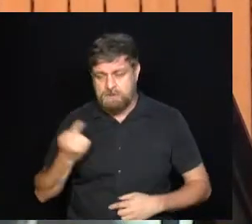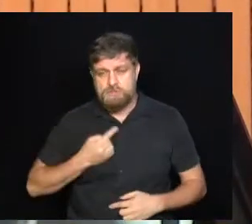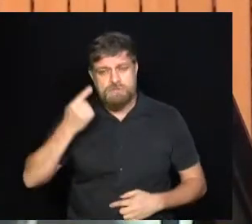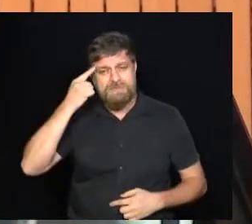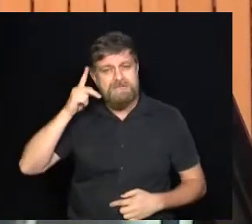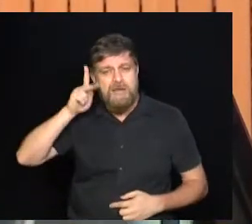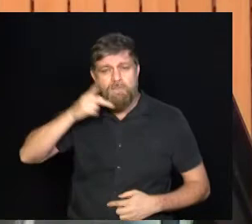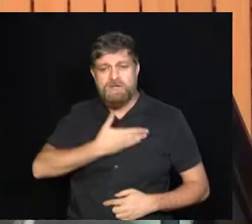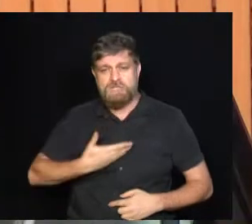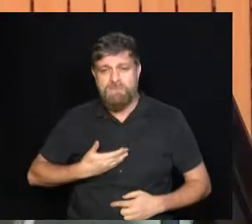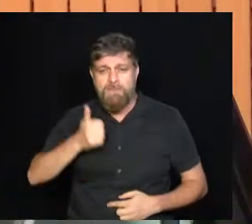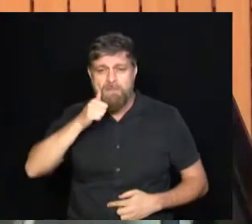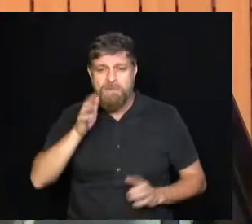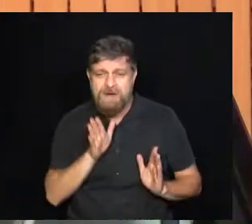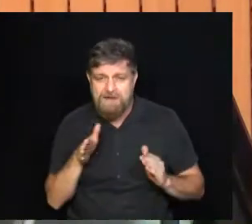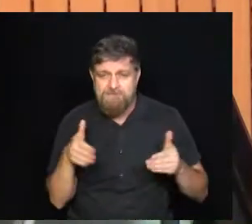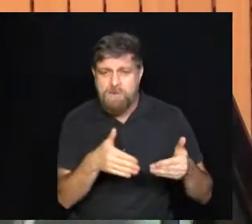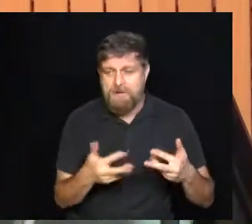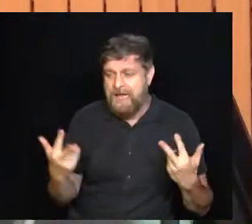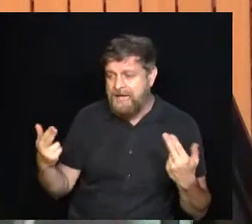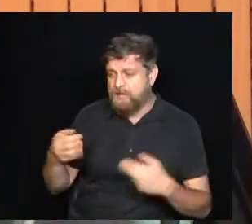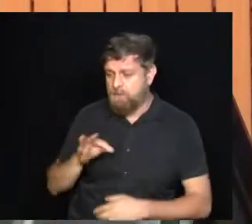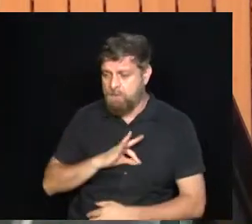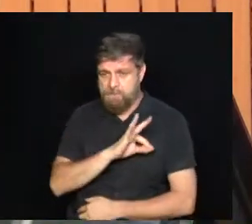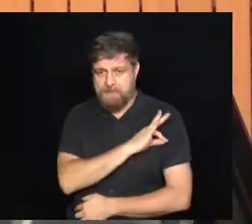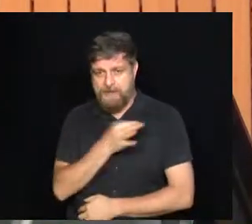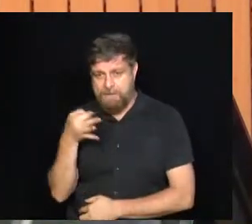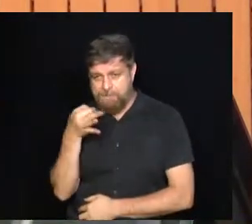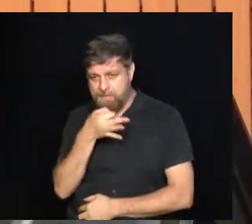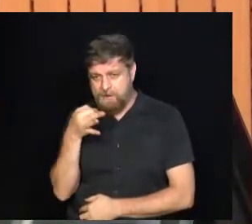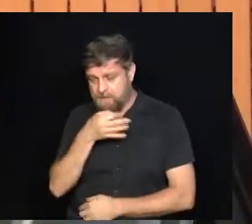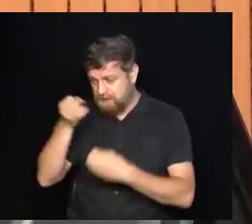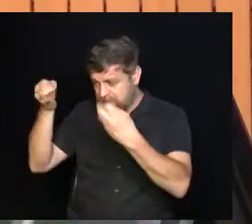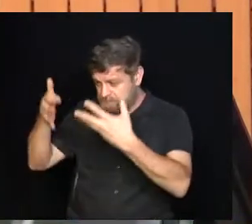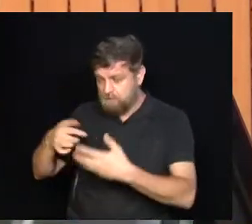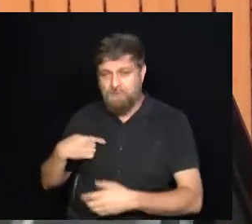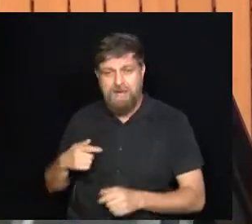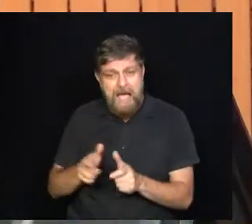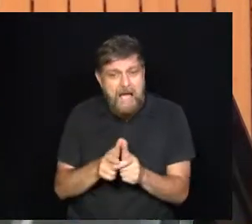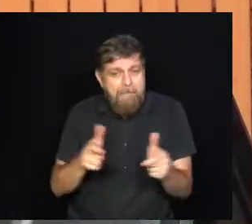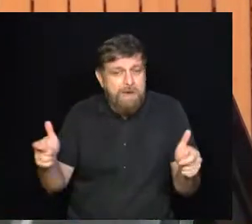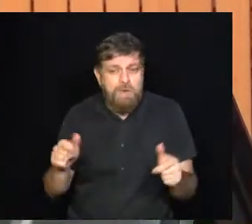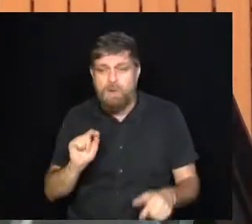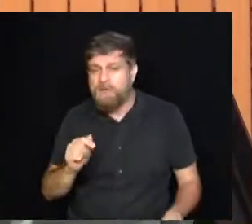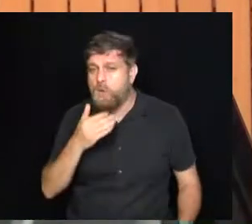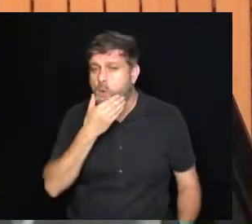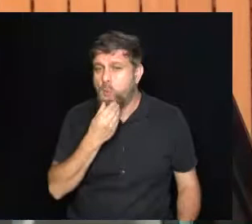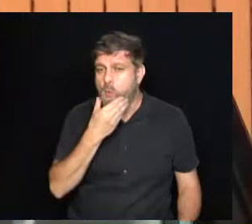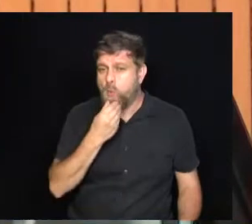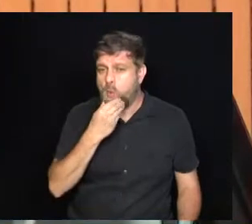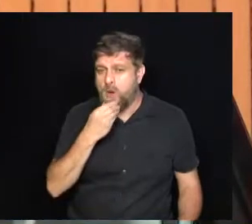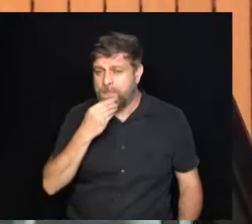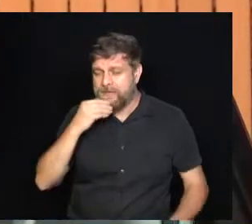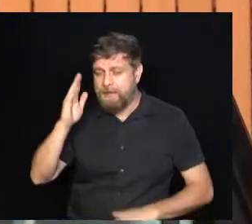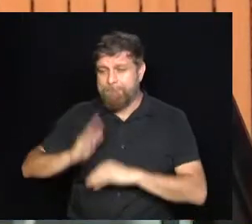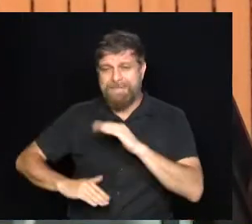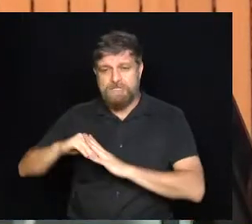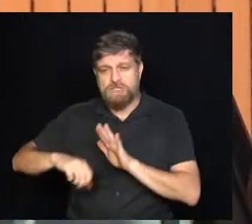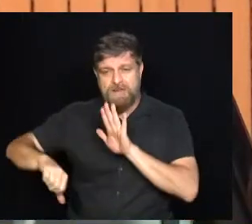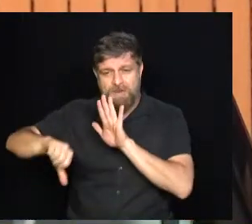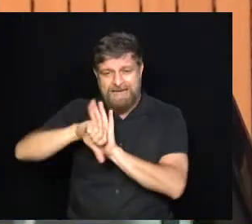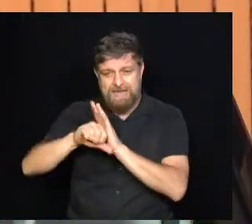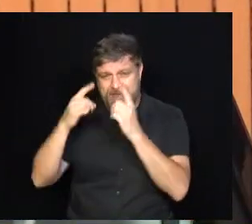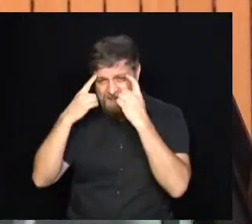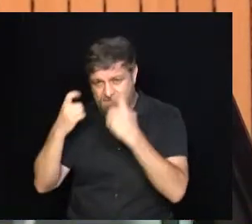pública para a mulher, é como a comandante falou, a gente vê, a maioria das vezes, os homens, eles são os agressores, e